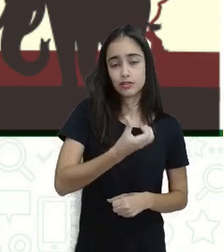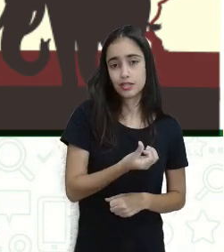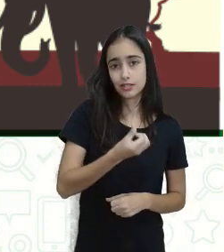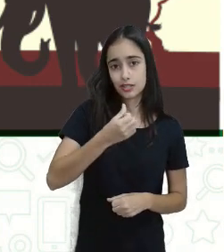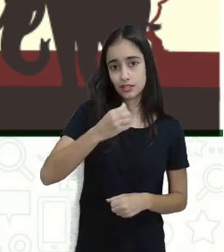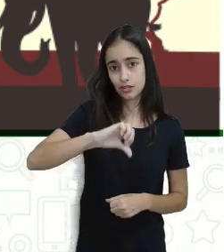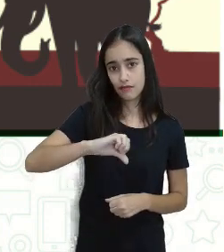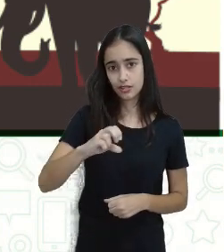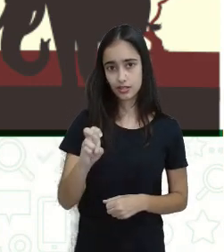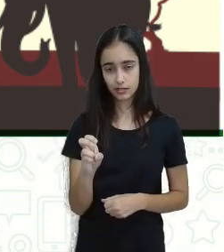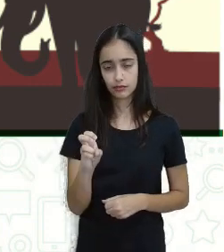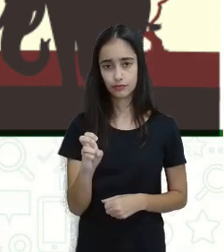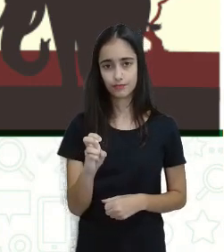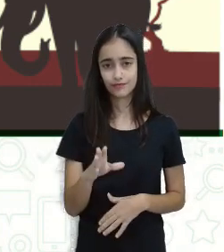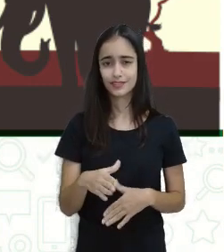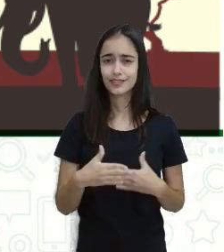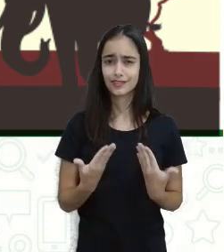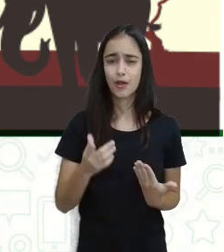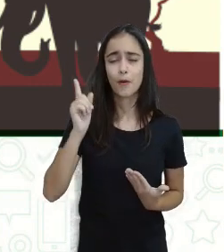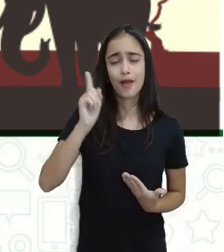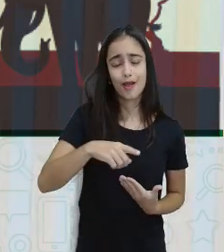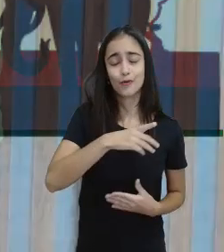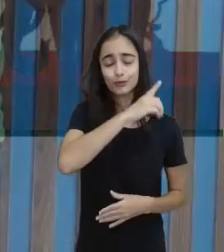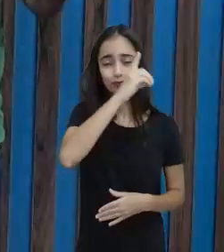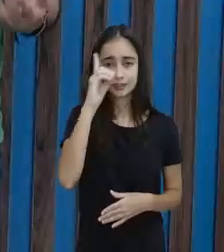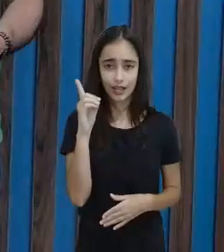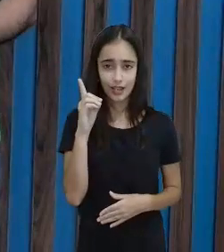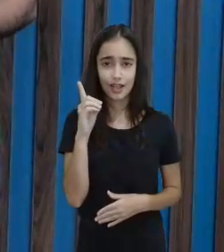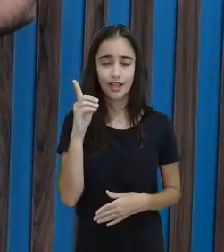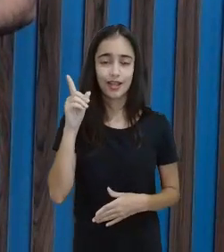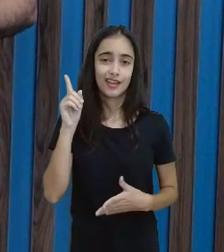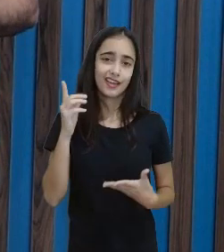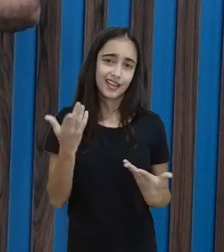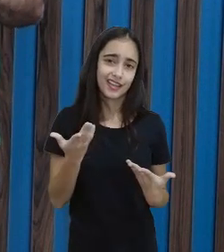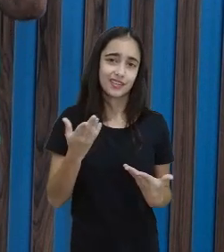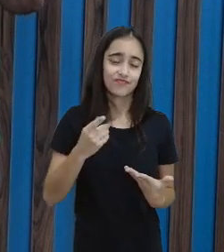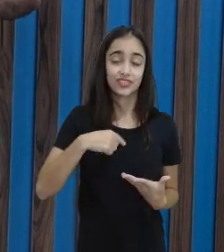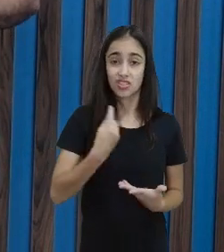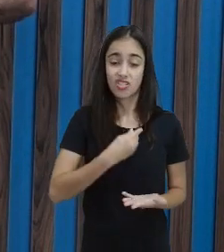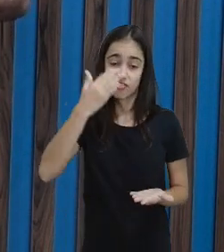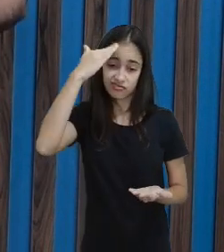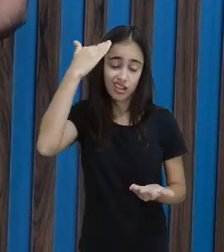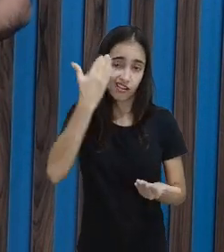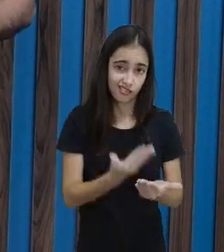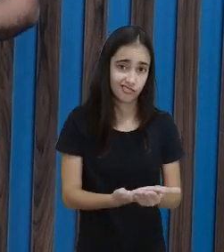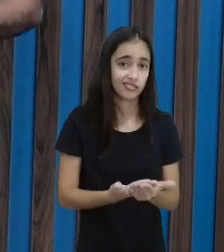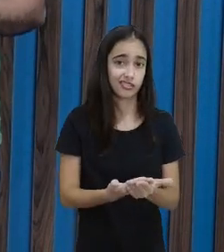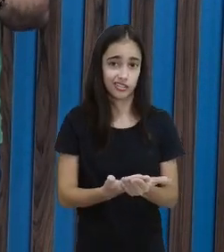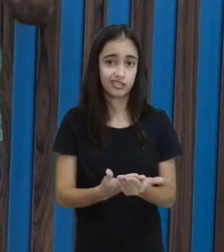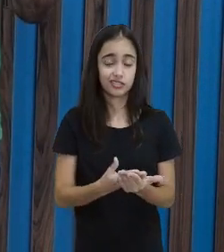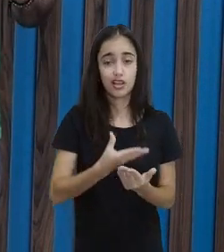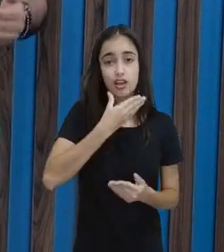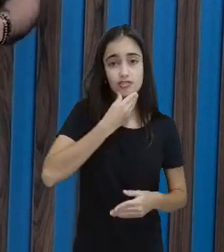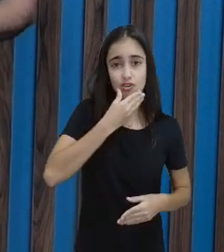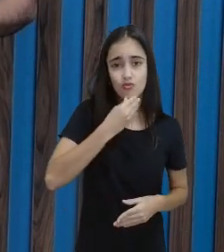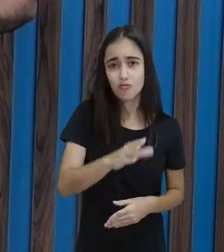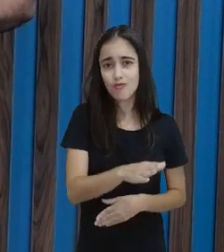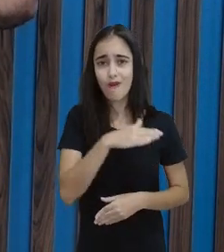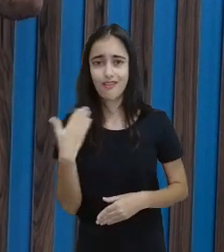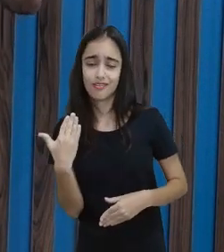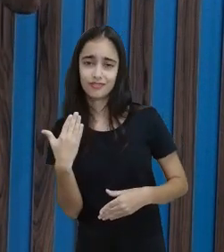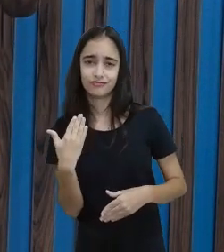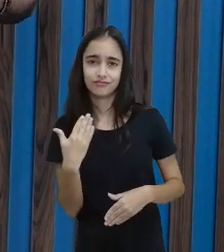de 1695 é a data que acredita-se, né, que Zumbi ele tenha morrido,